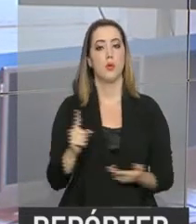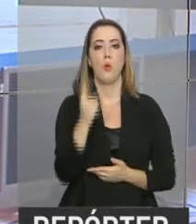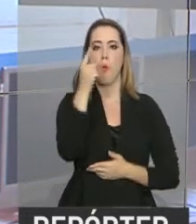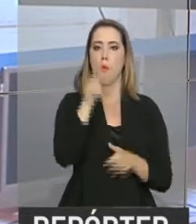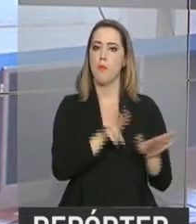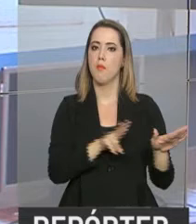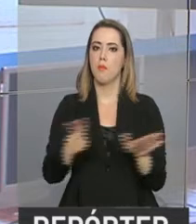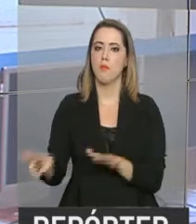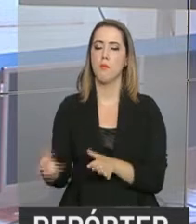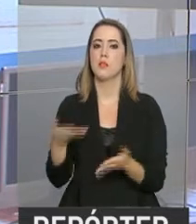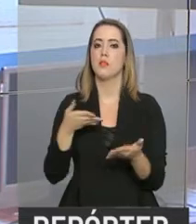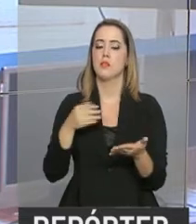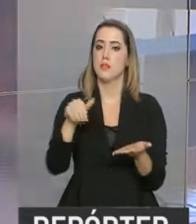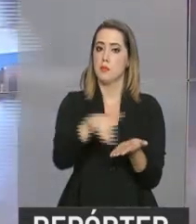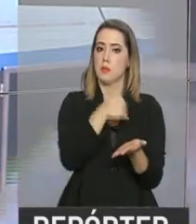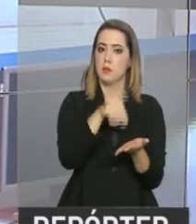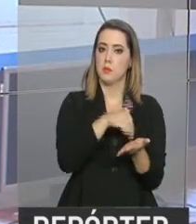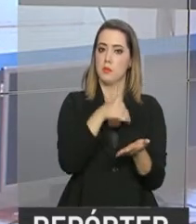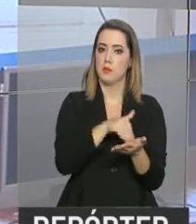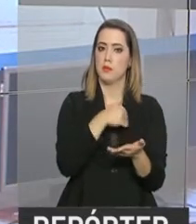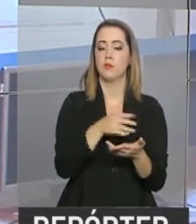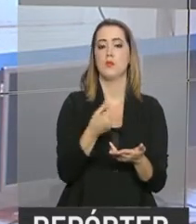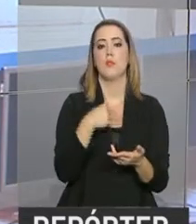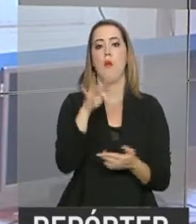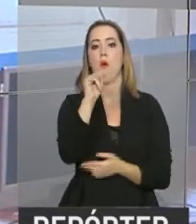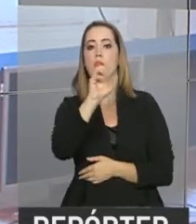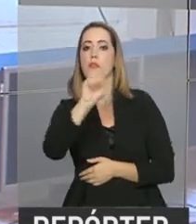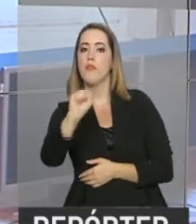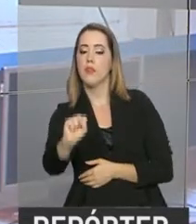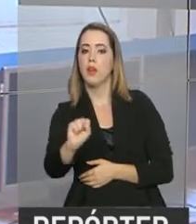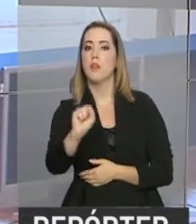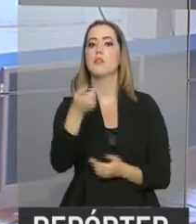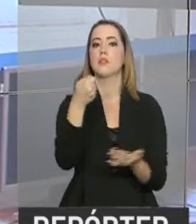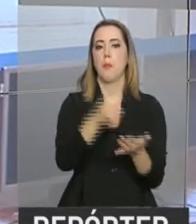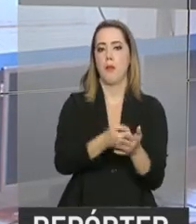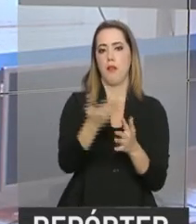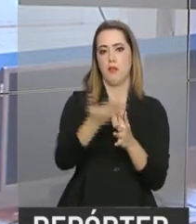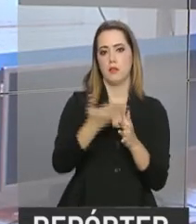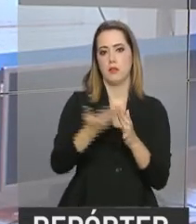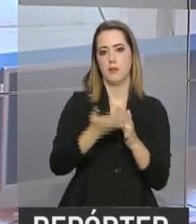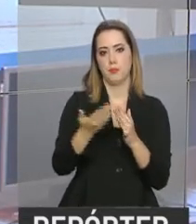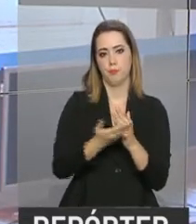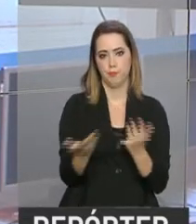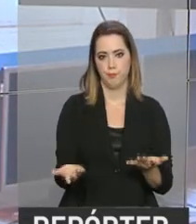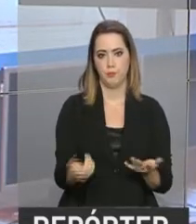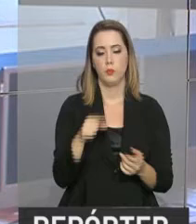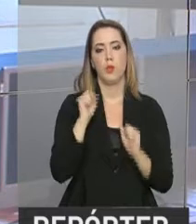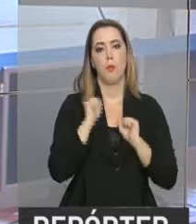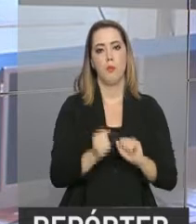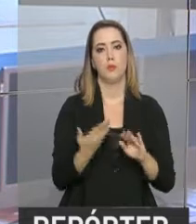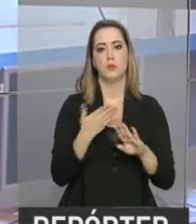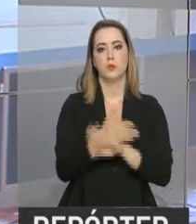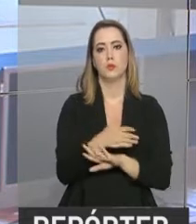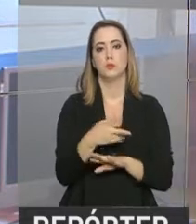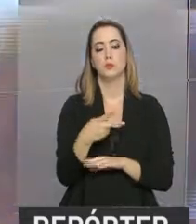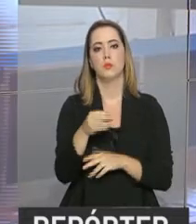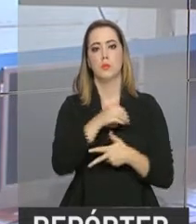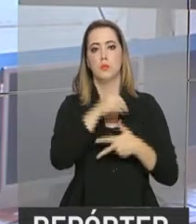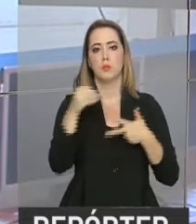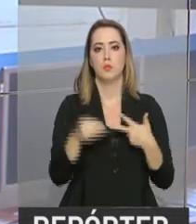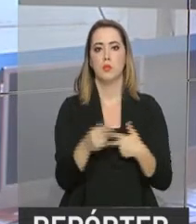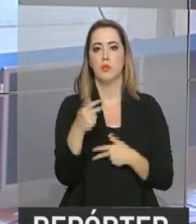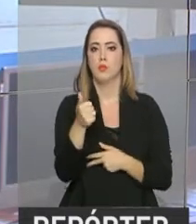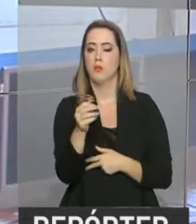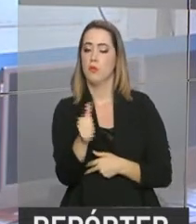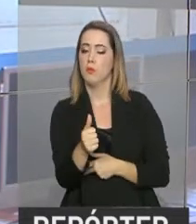semana o prazo de inscrição para vagas remanescentes do fies o fundo de financiamento estudantil pode participar quem fez o enem a partir de